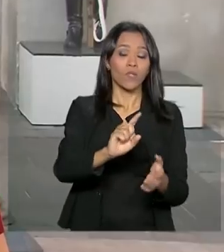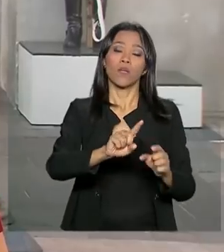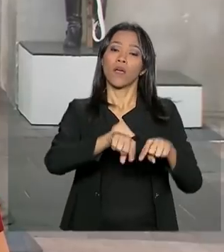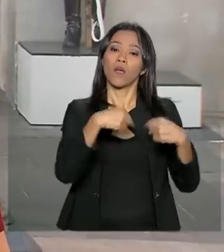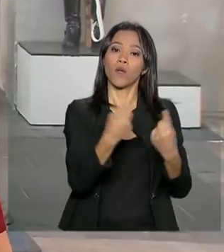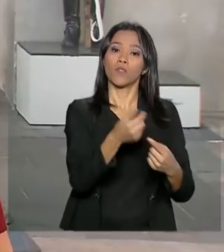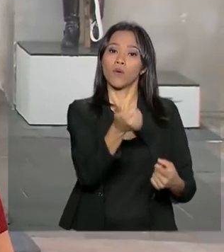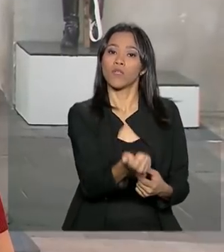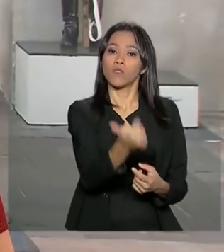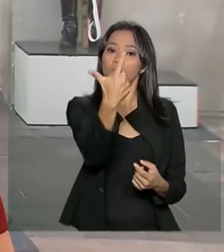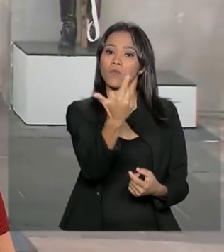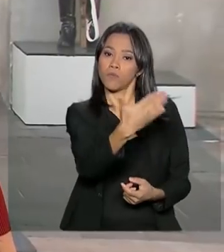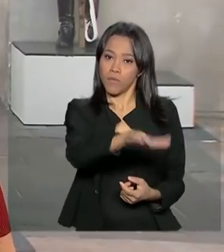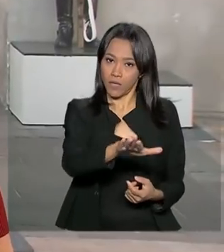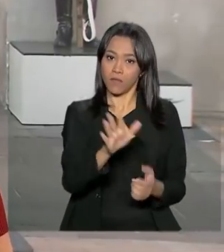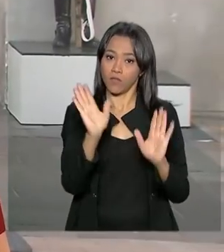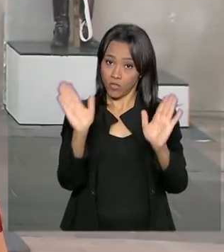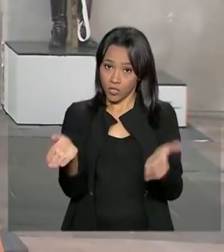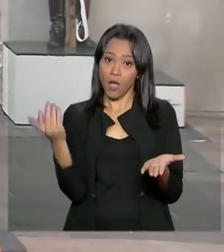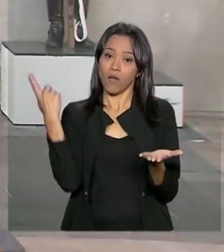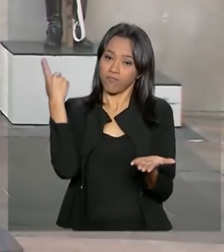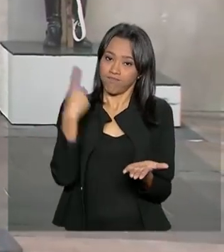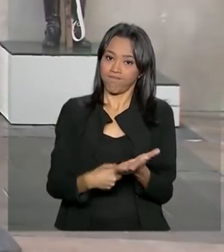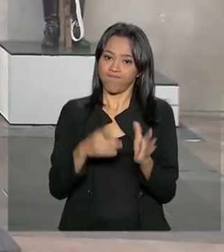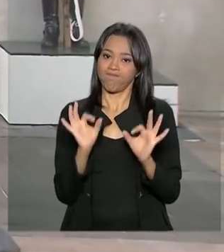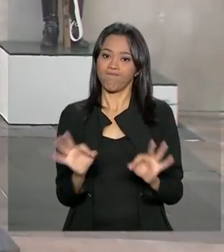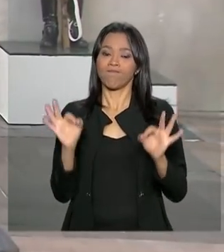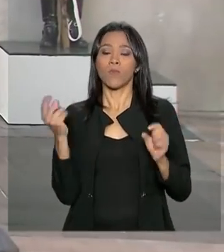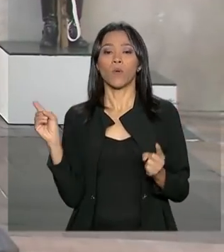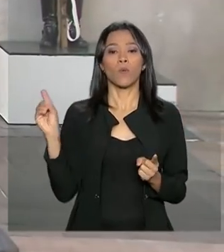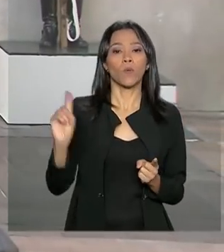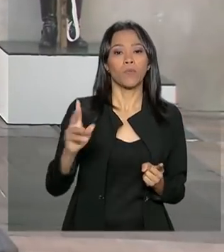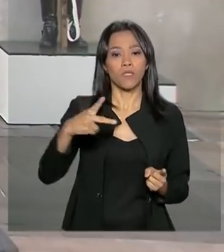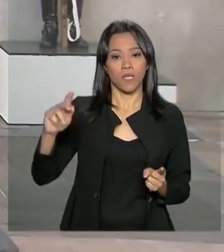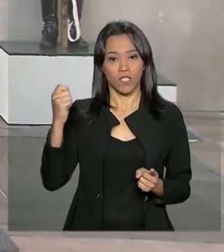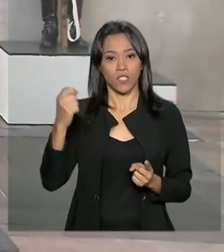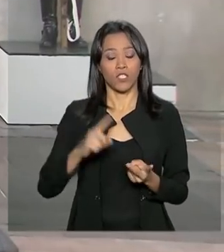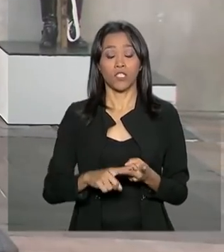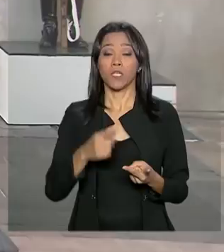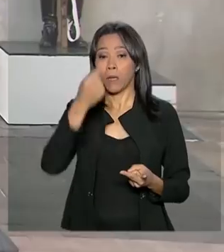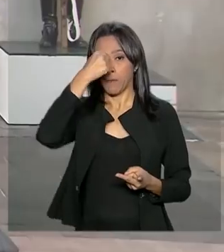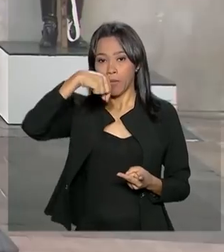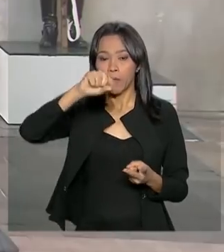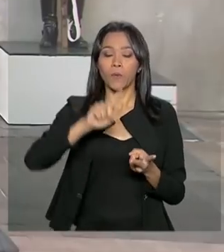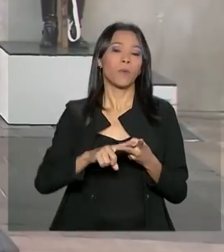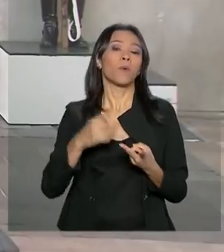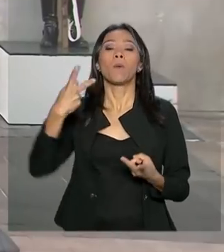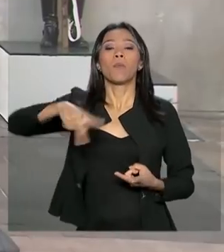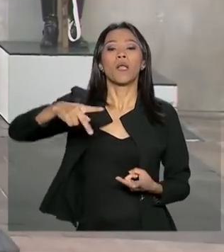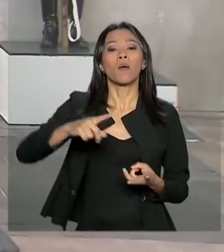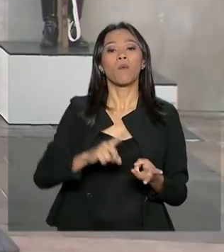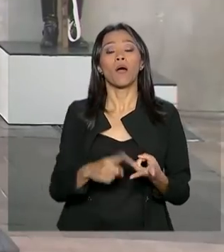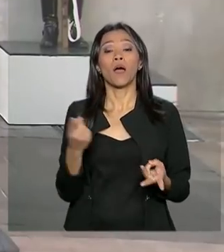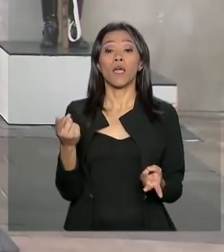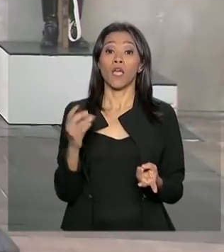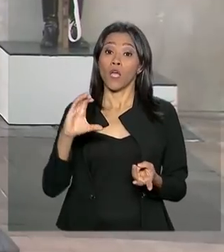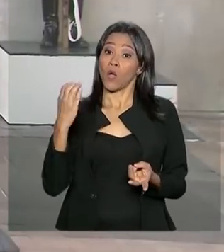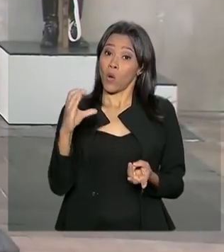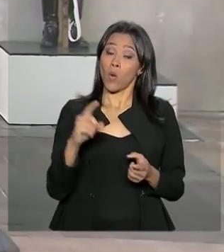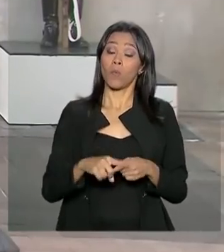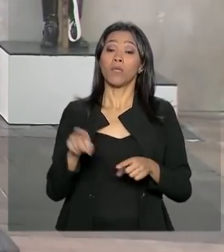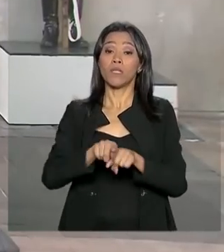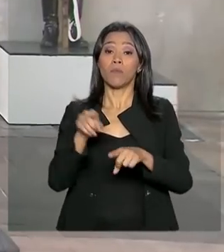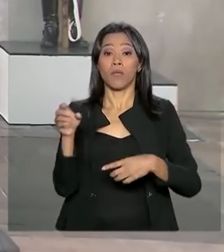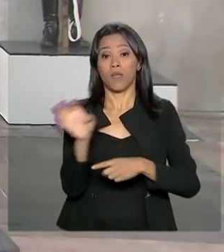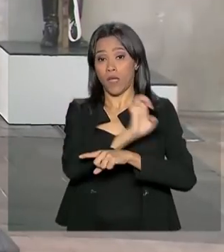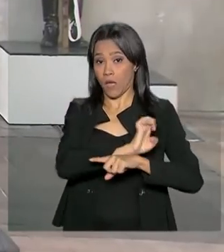Estão confirmados aqui, então, os presidentes da Argentina, Peru, Paraguai, Colômbia e Equador. Até o momento são esses